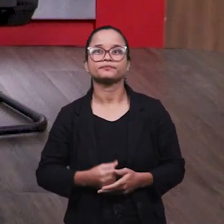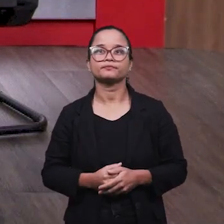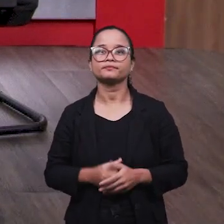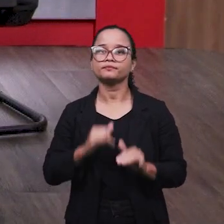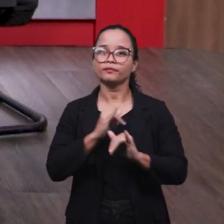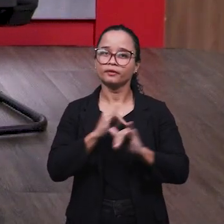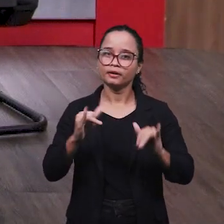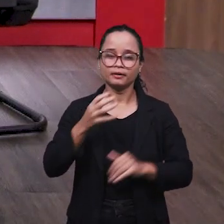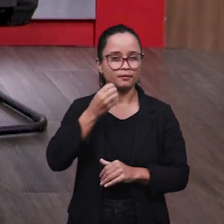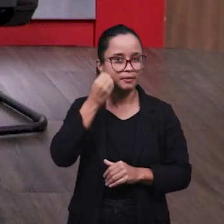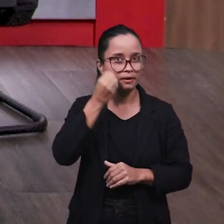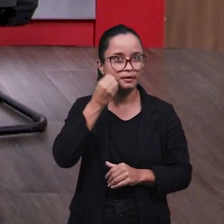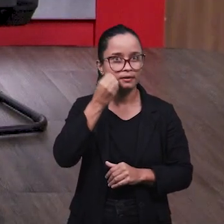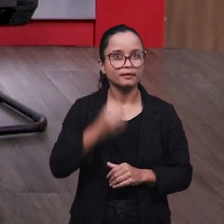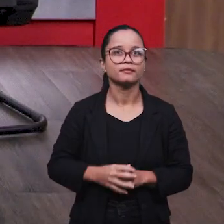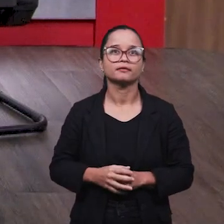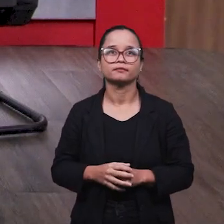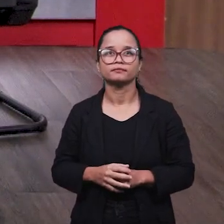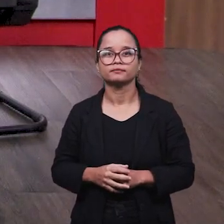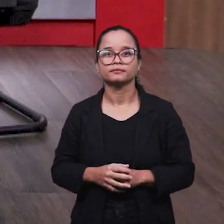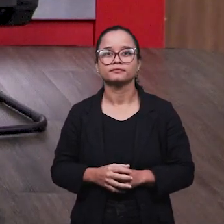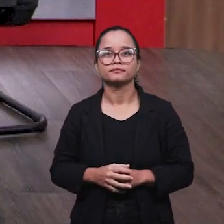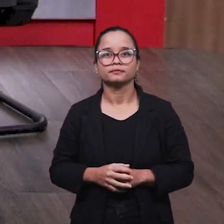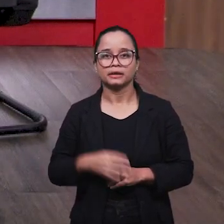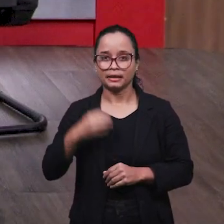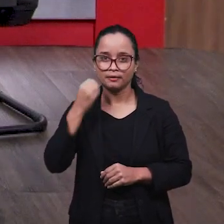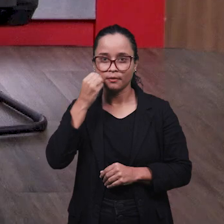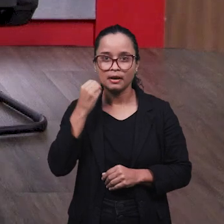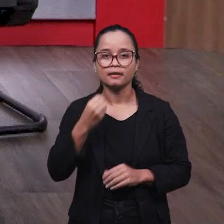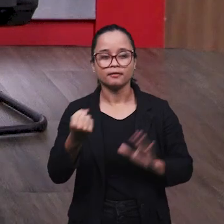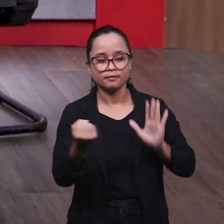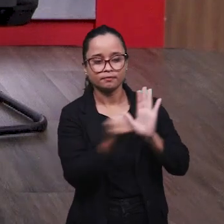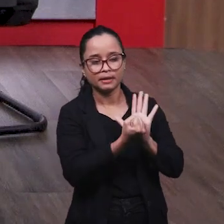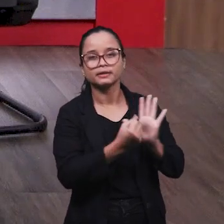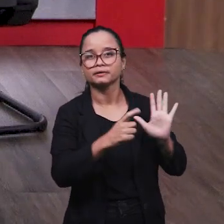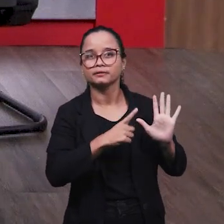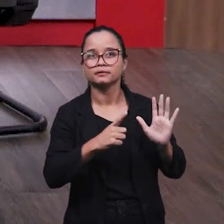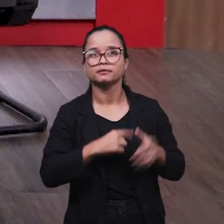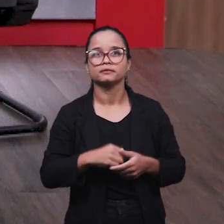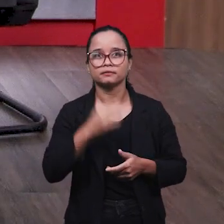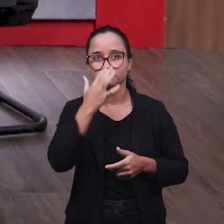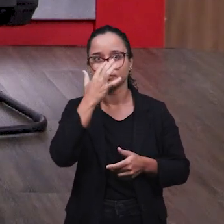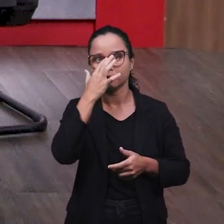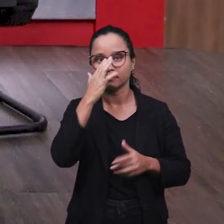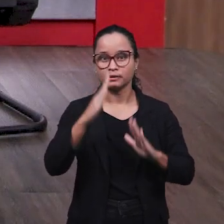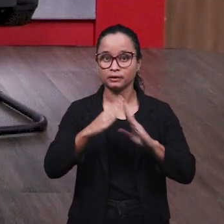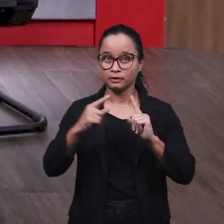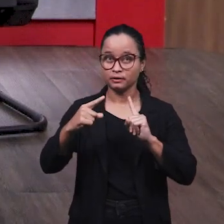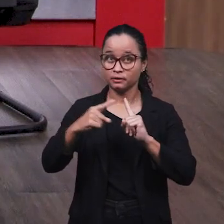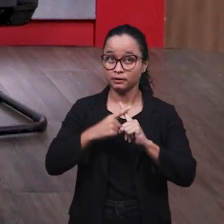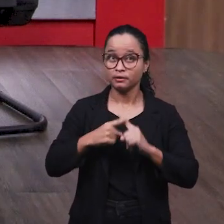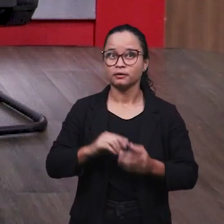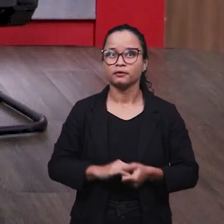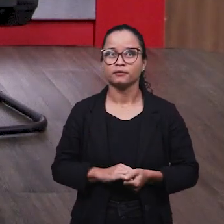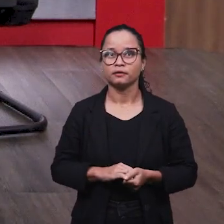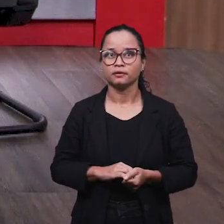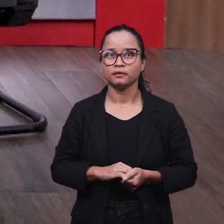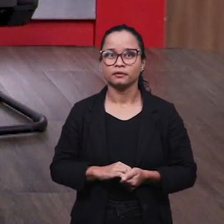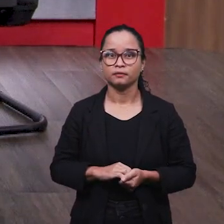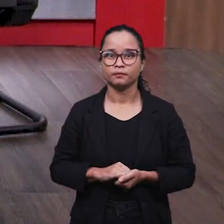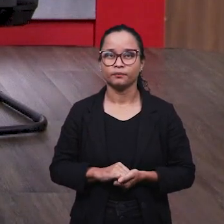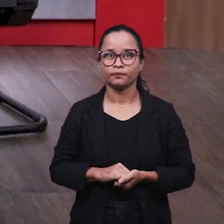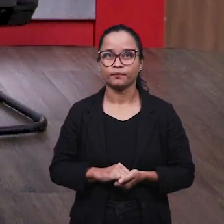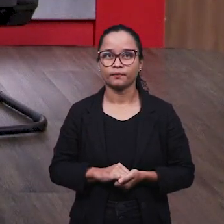uma experiência, que eu até trouxe aqui essa experiência, que é uma experiência que marcou muito, que foi lá na nossa igreja de Vila